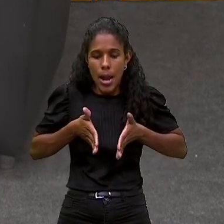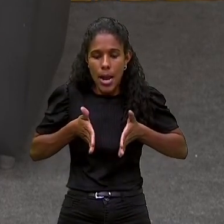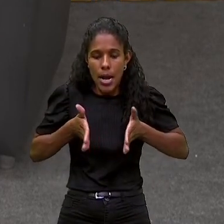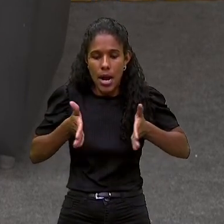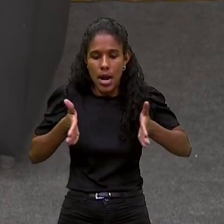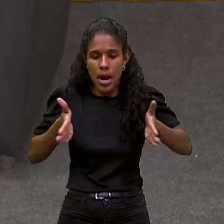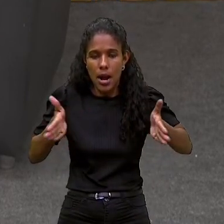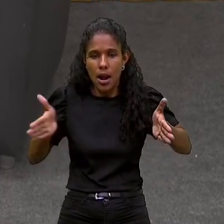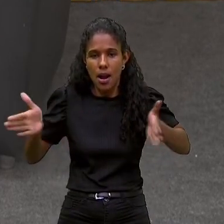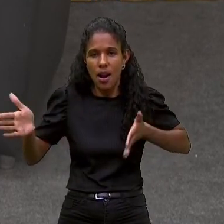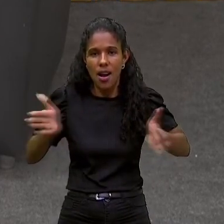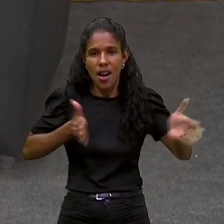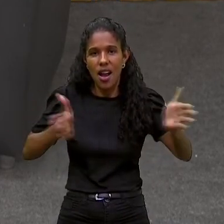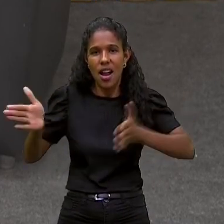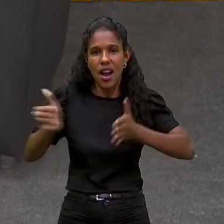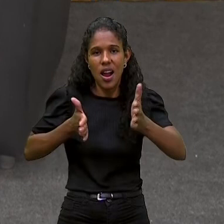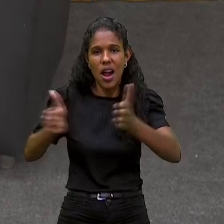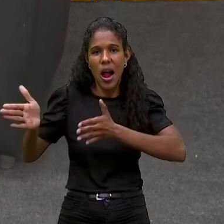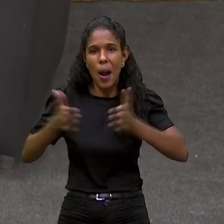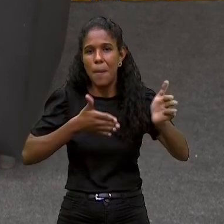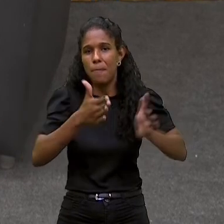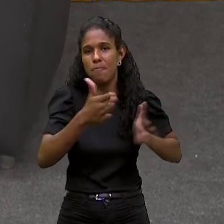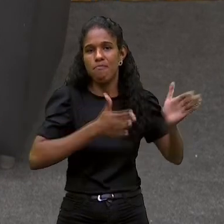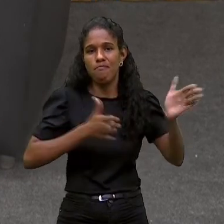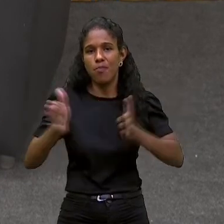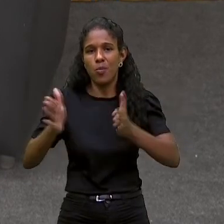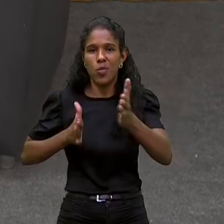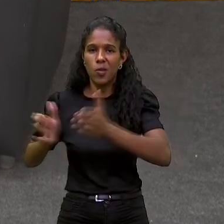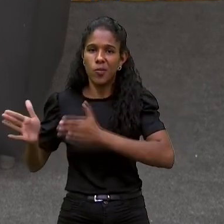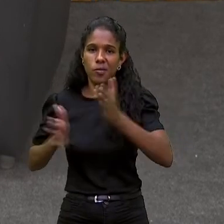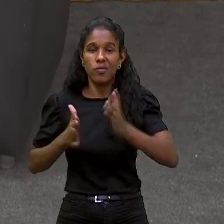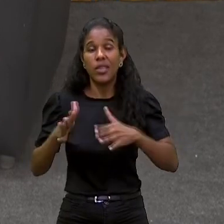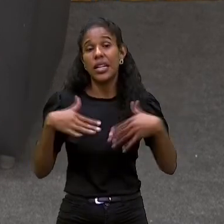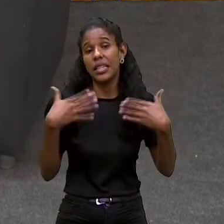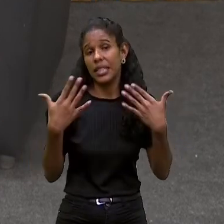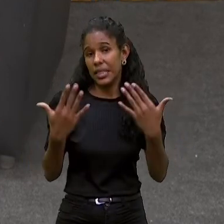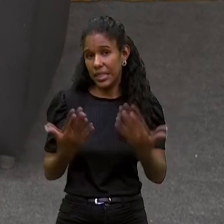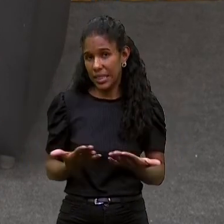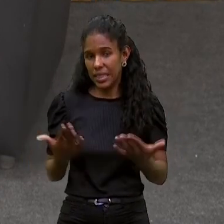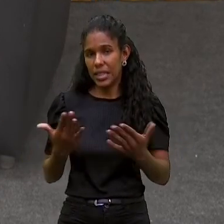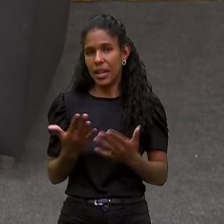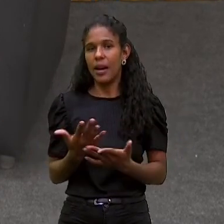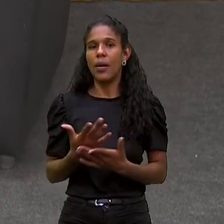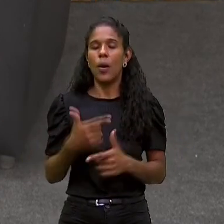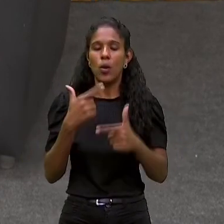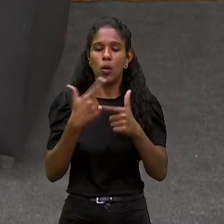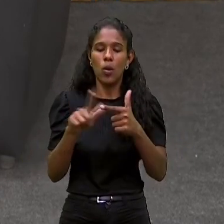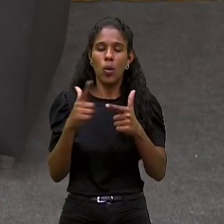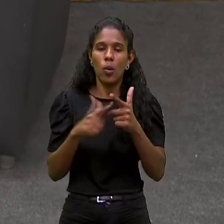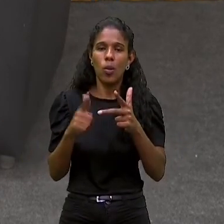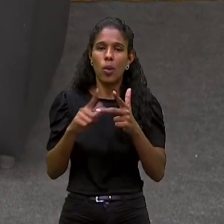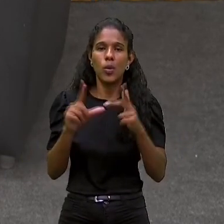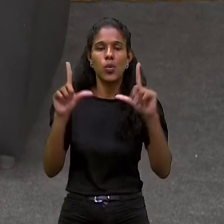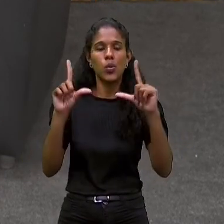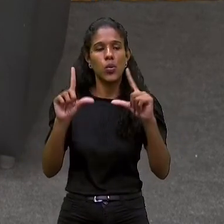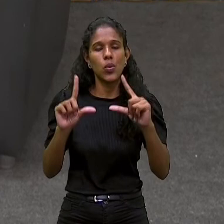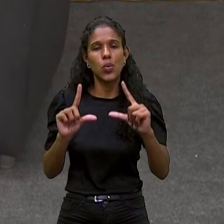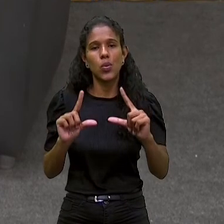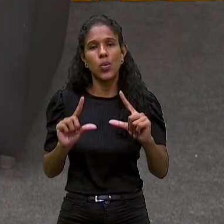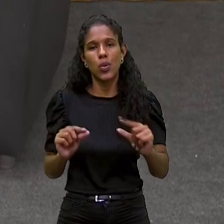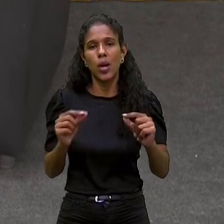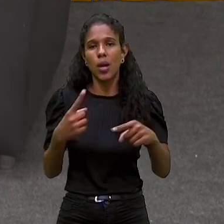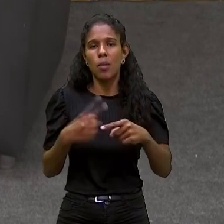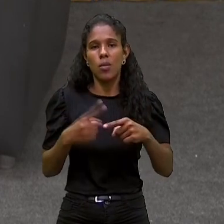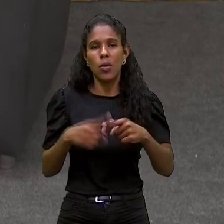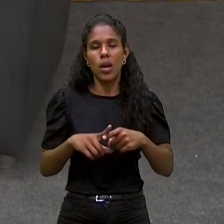que possam, eventualmente, minimizar, ou quem sabe, acabar com o problema, ou pelo menos minimizar. Então, a